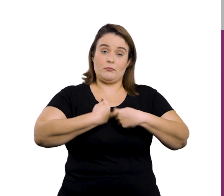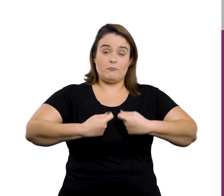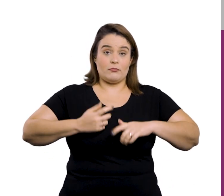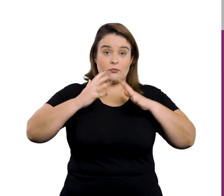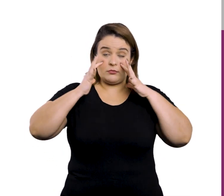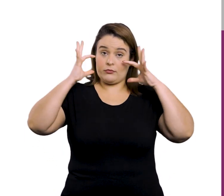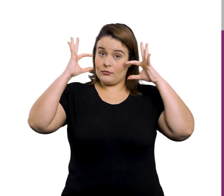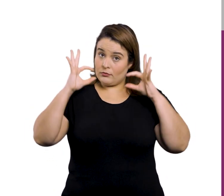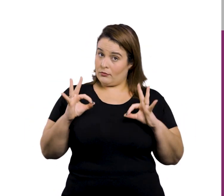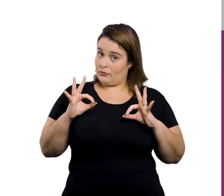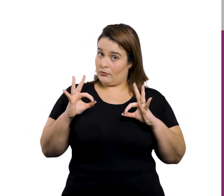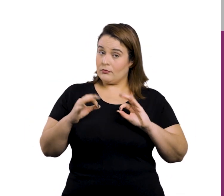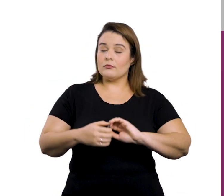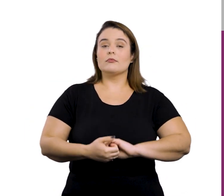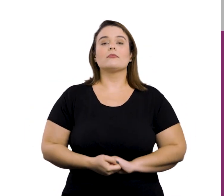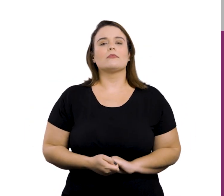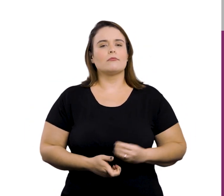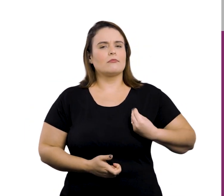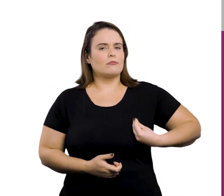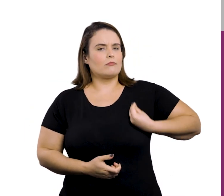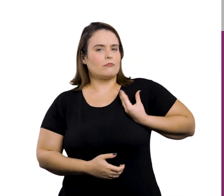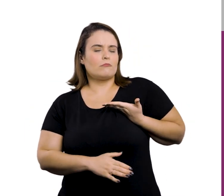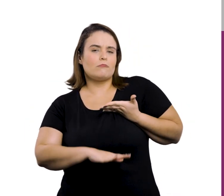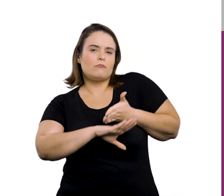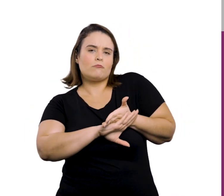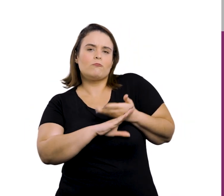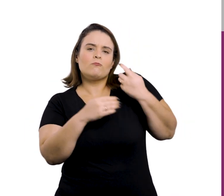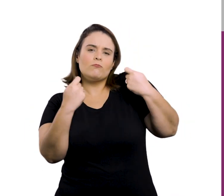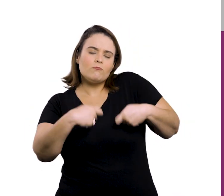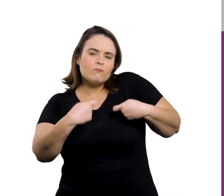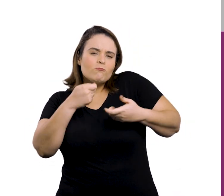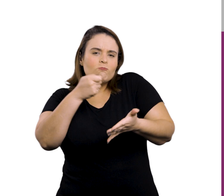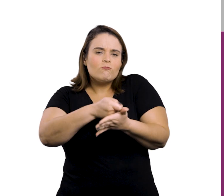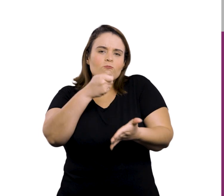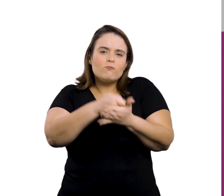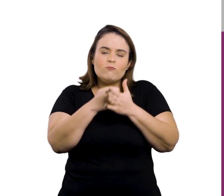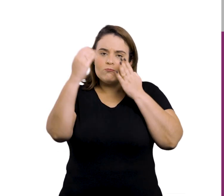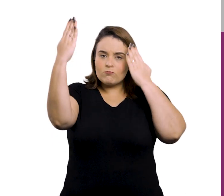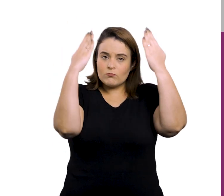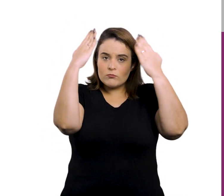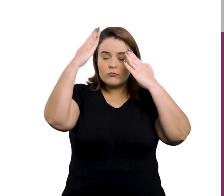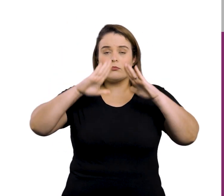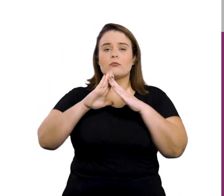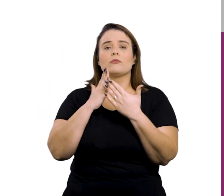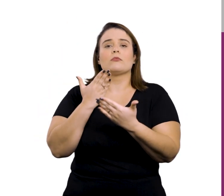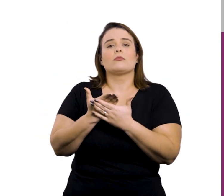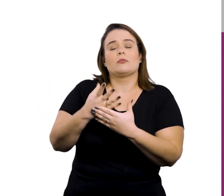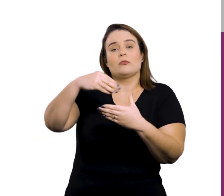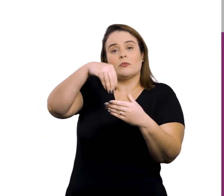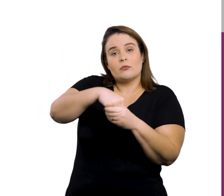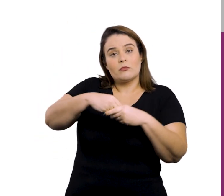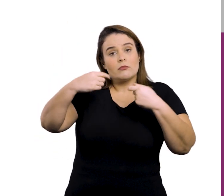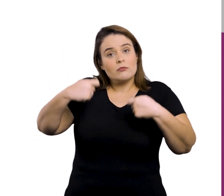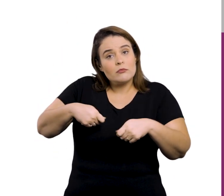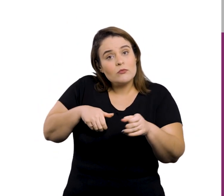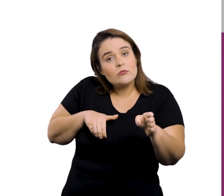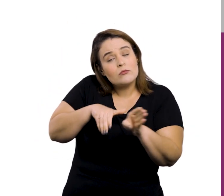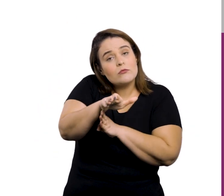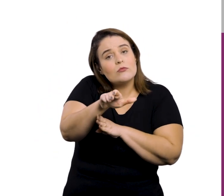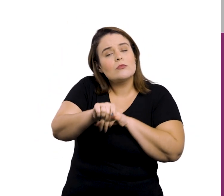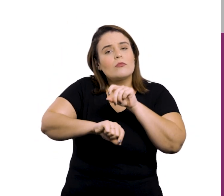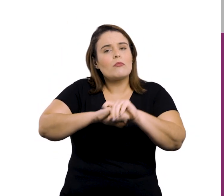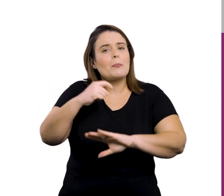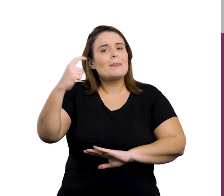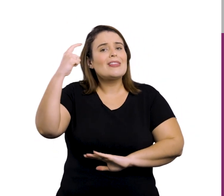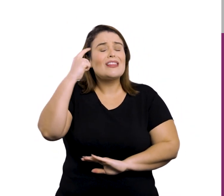inclusiva, precisamos ficar atentos. A presença obrigatória do profissional de psicologia na escola deve ser orientada